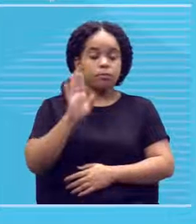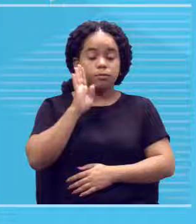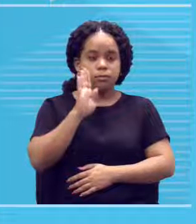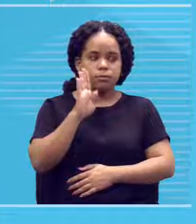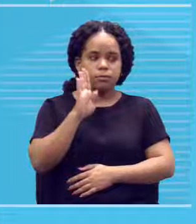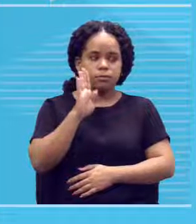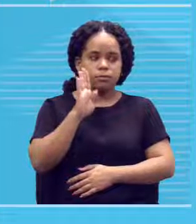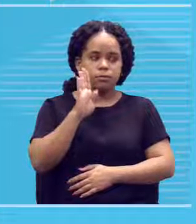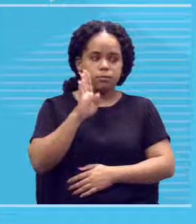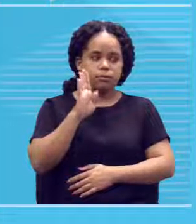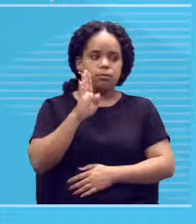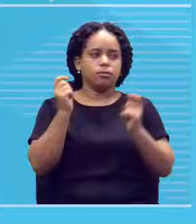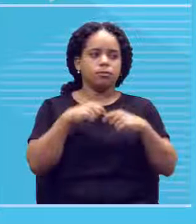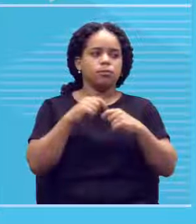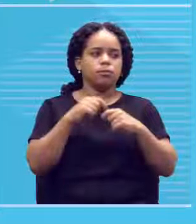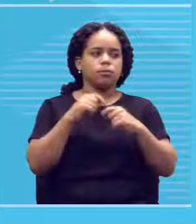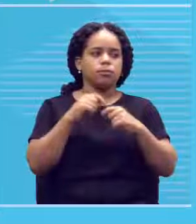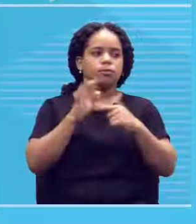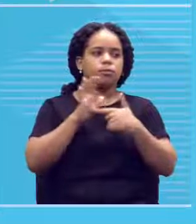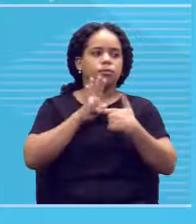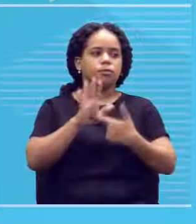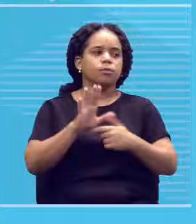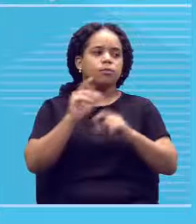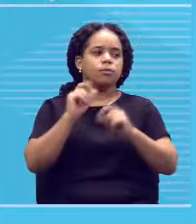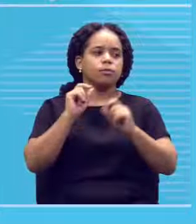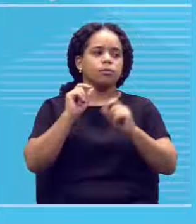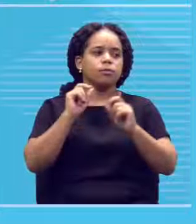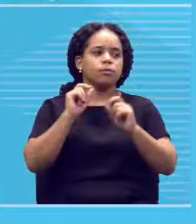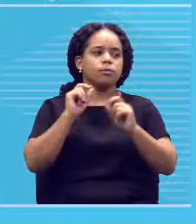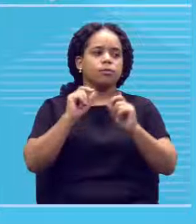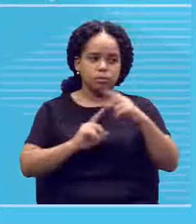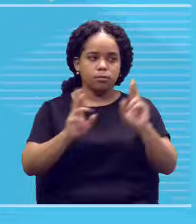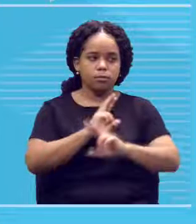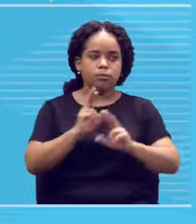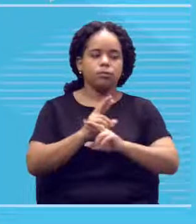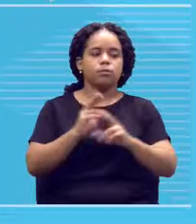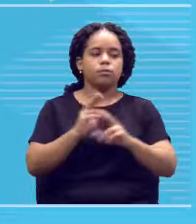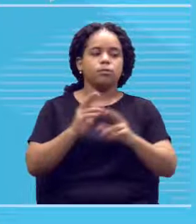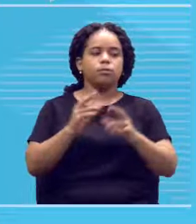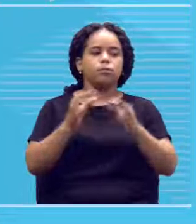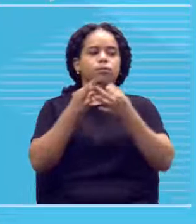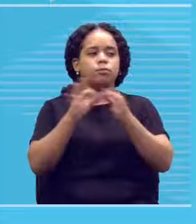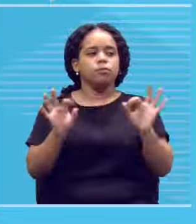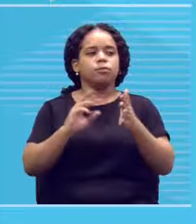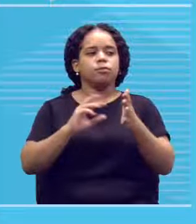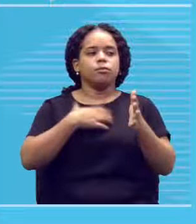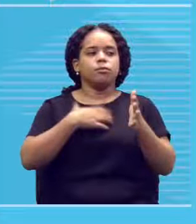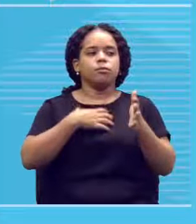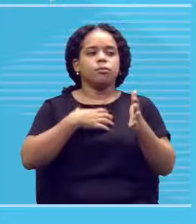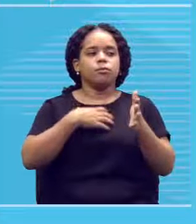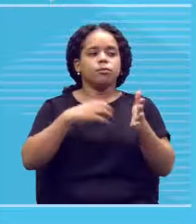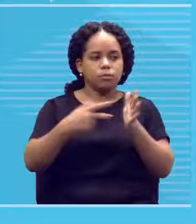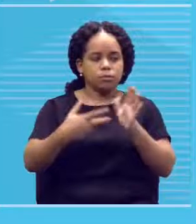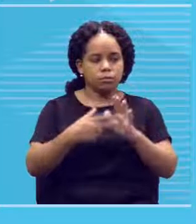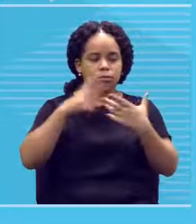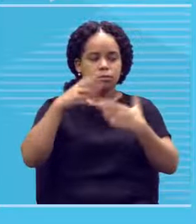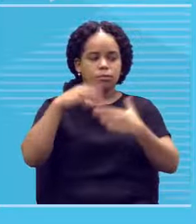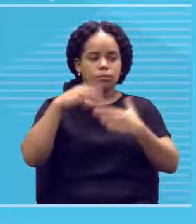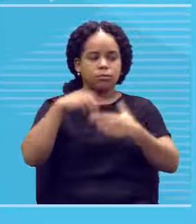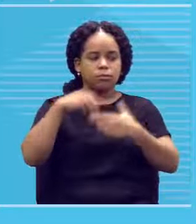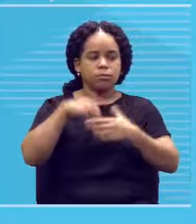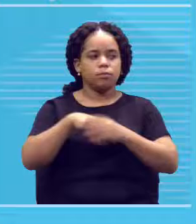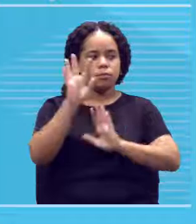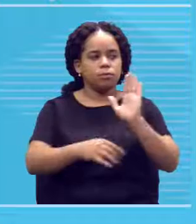b explicite o tipo de relação sintático-semântica que se estabelecem no texto